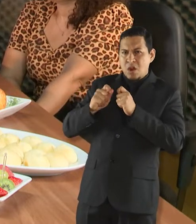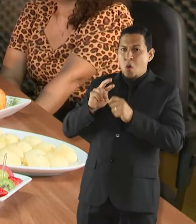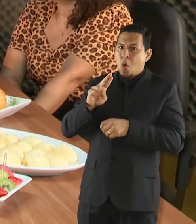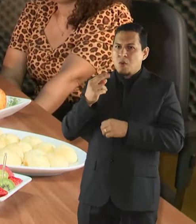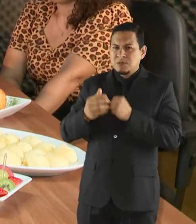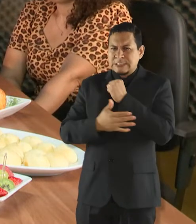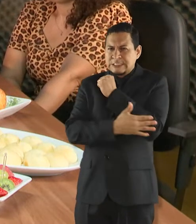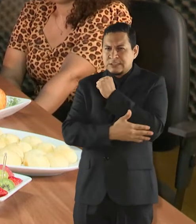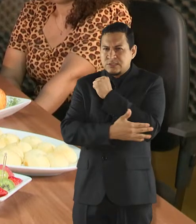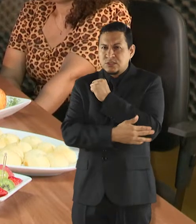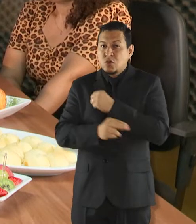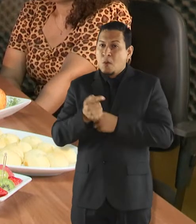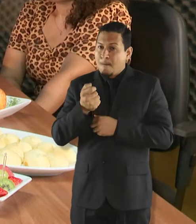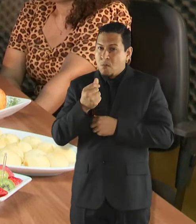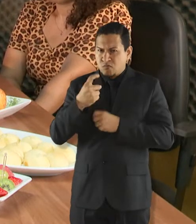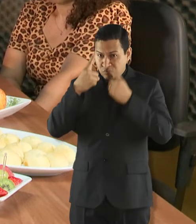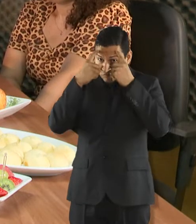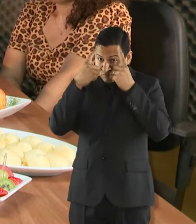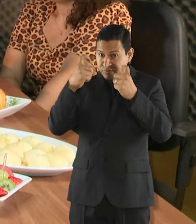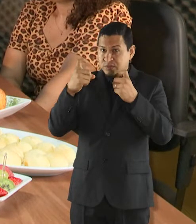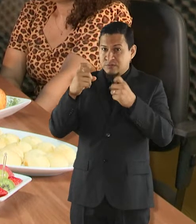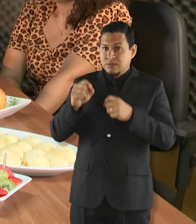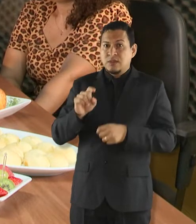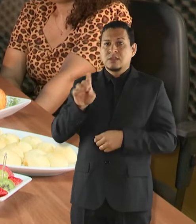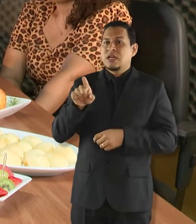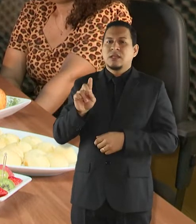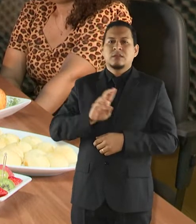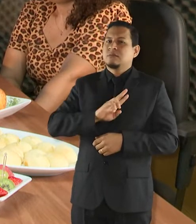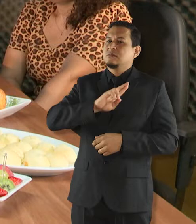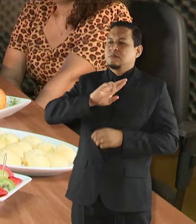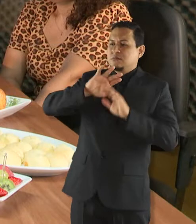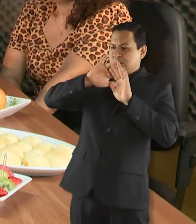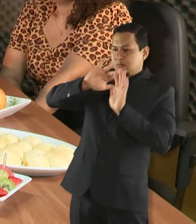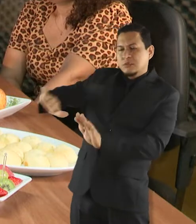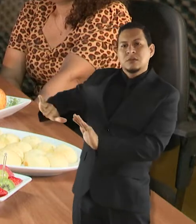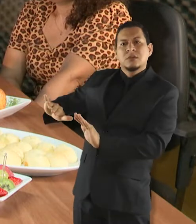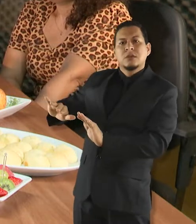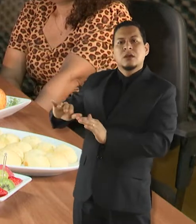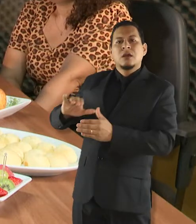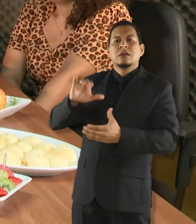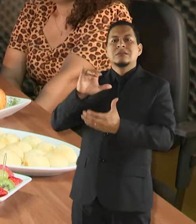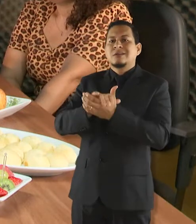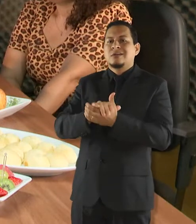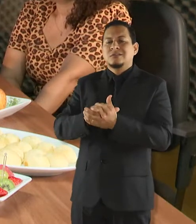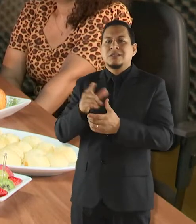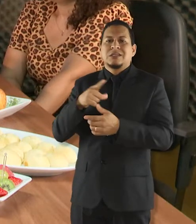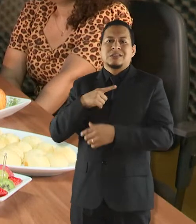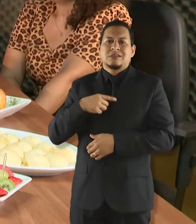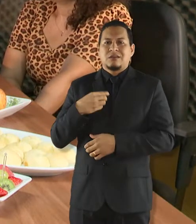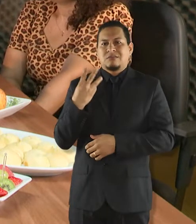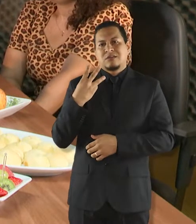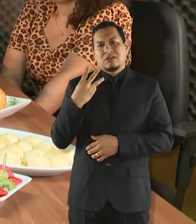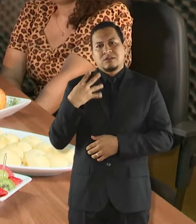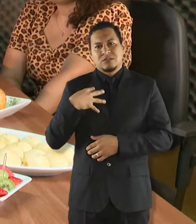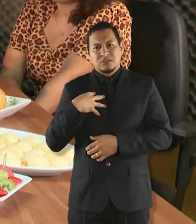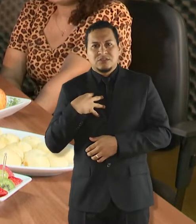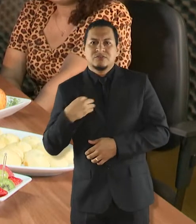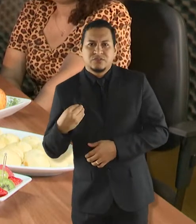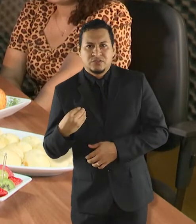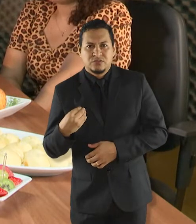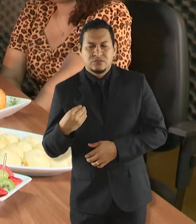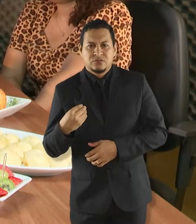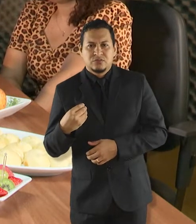ciumento, até violento, que ela não case e tenha 3 filhos com ele. Olha aí, Entendeu?